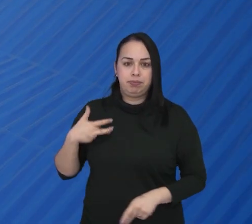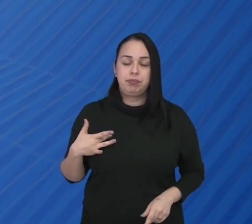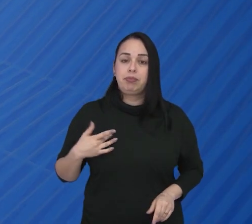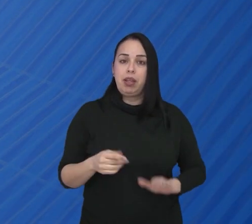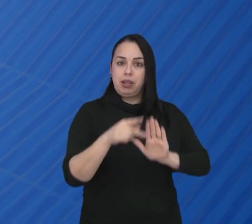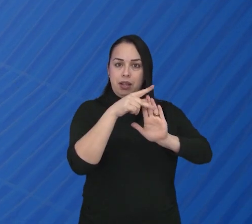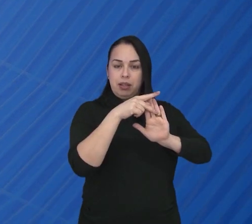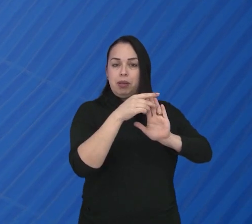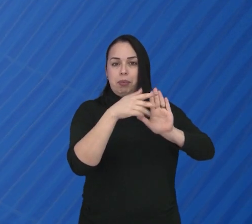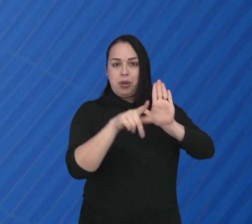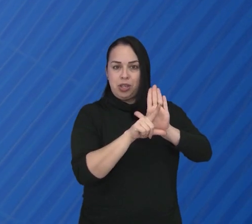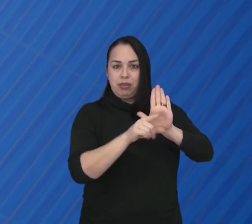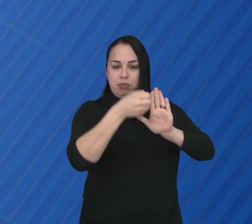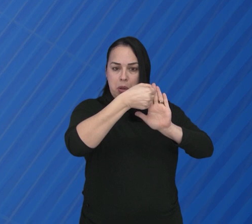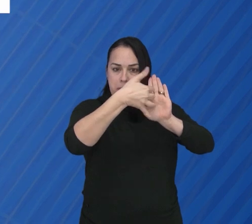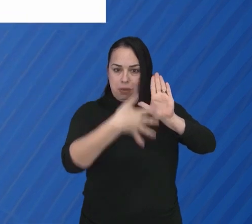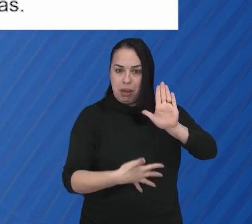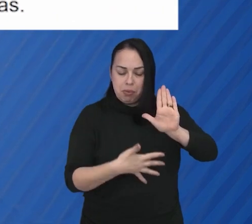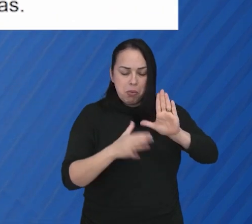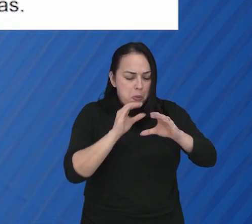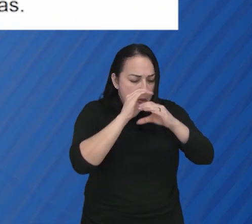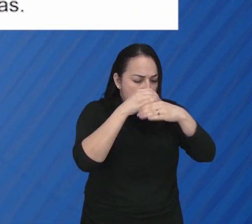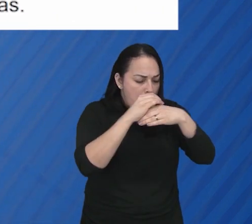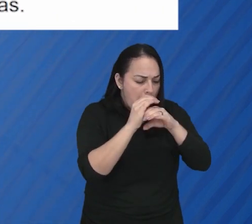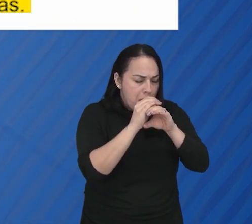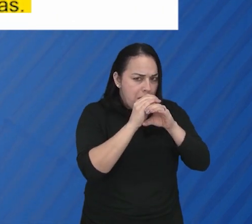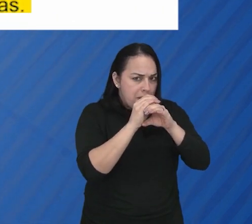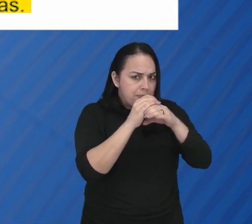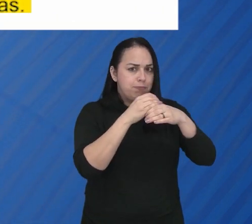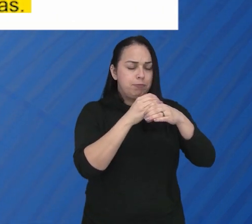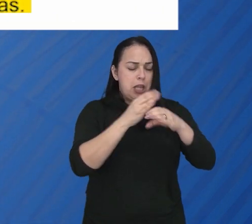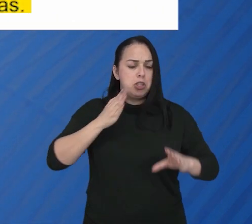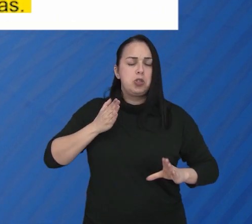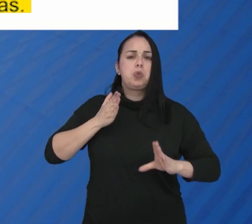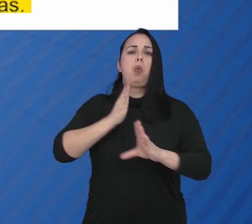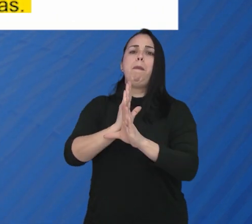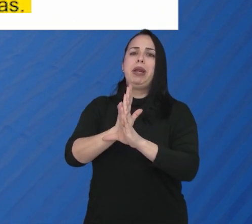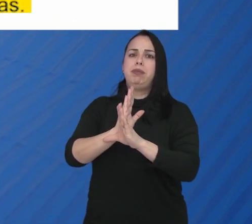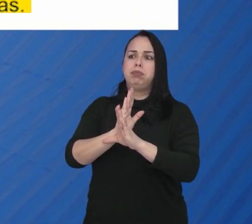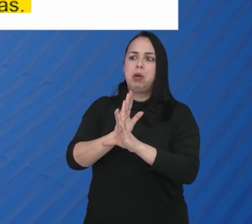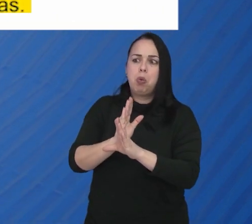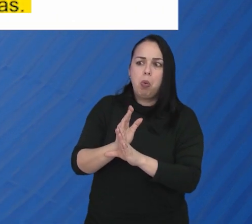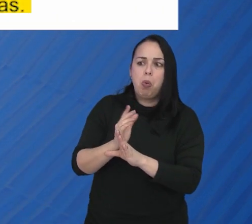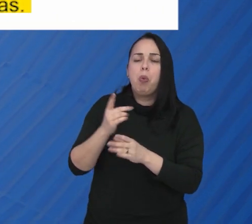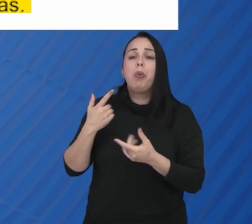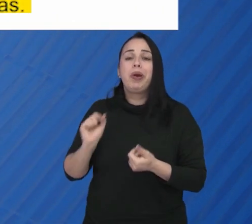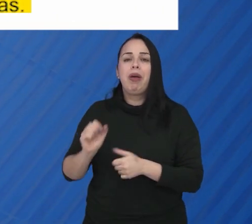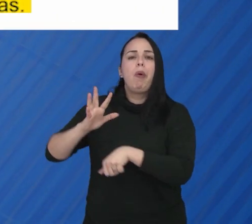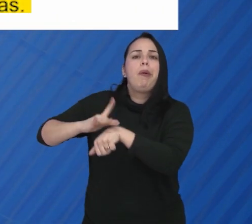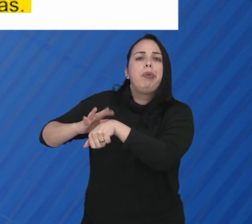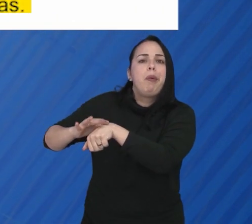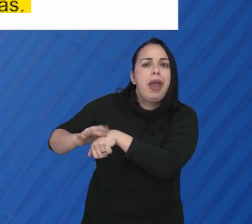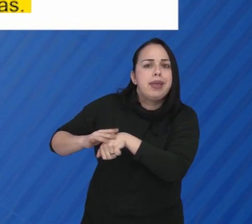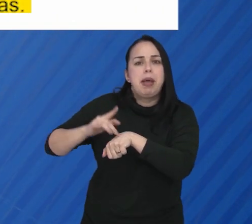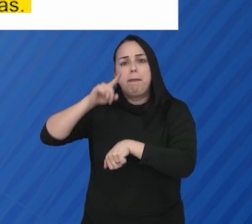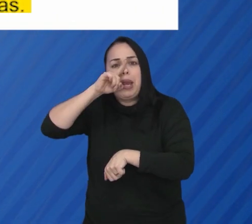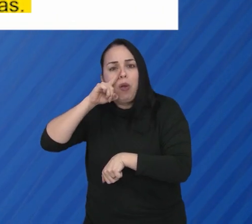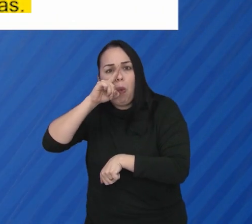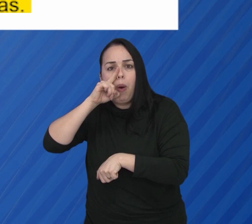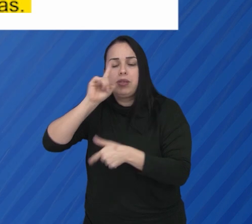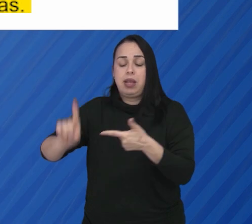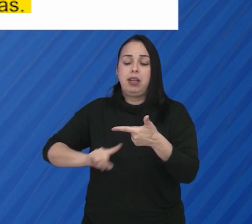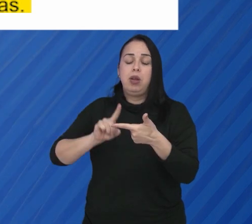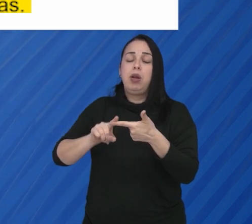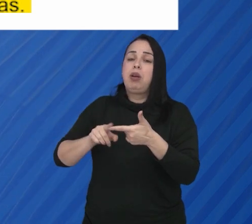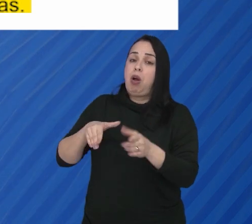com a justificativa do projeto, com os resultados dos testes, é possível identificar fatores de risco de